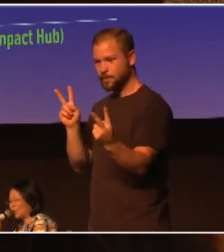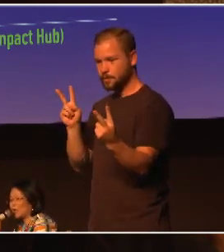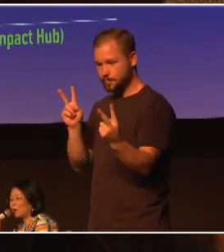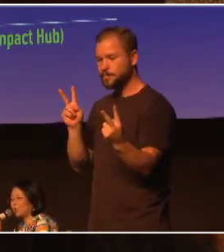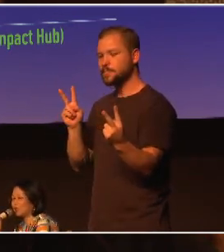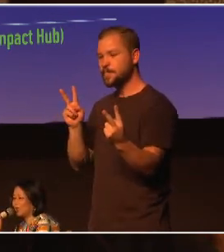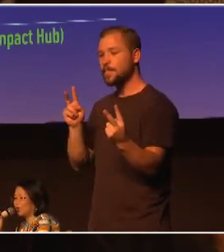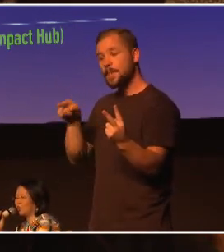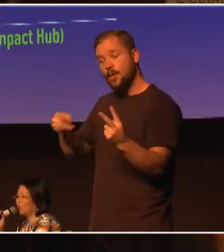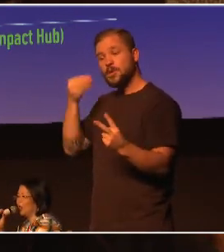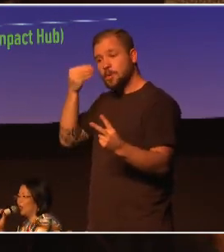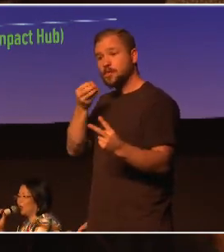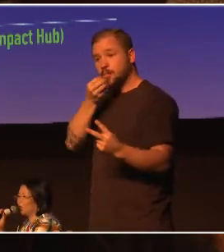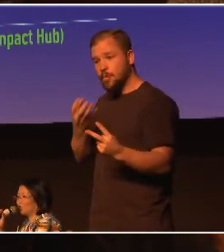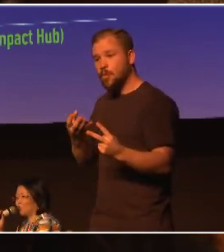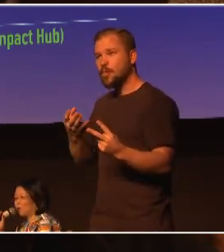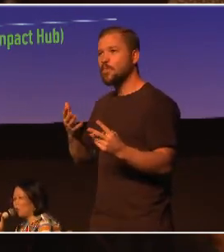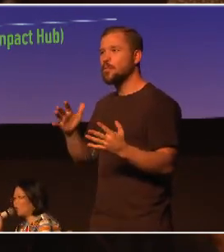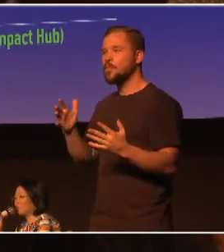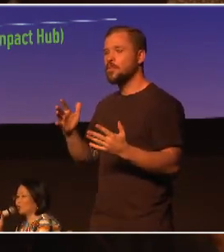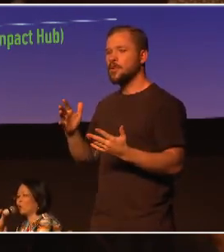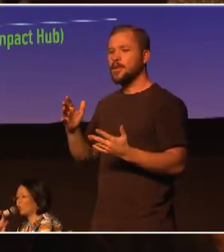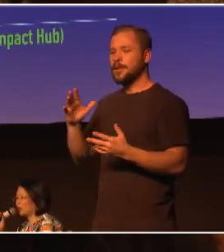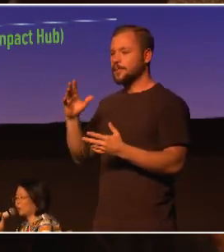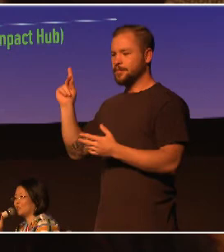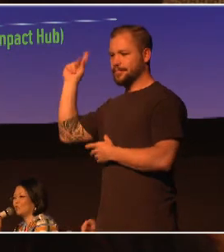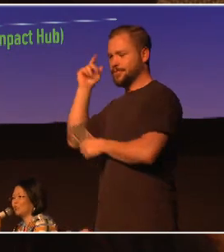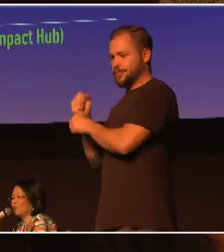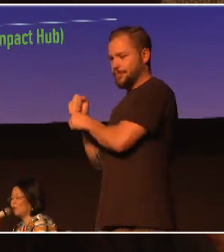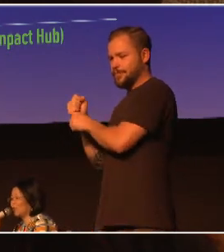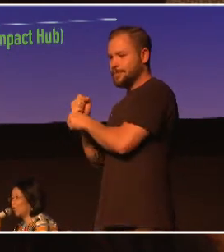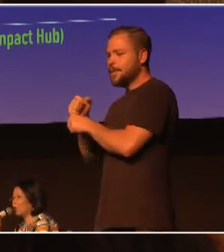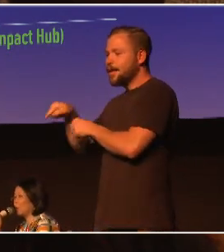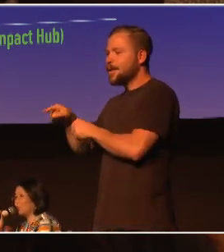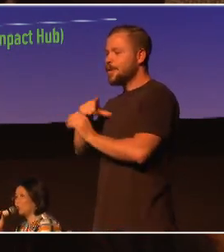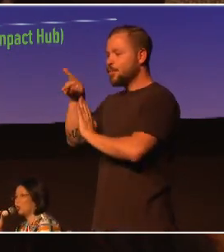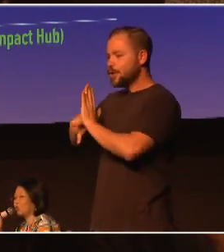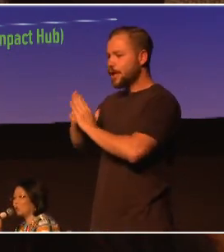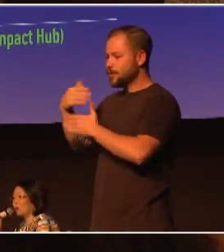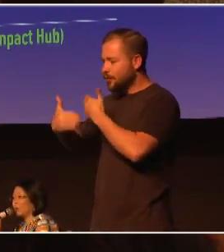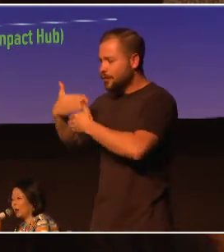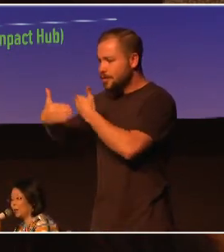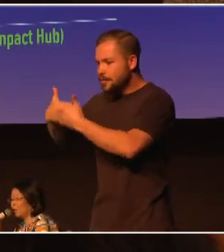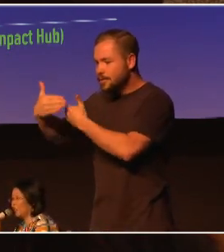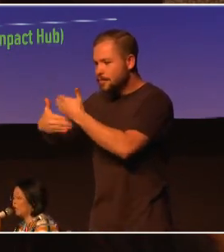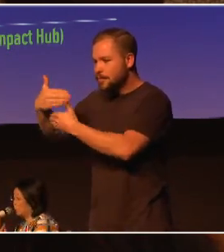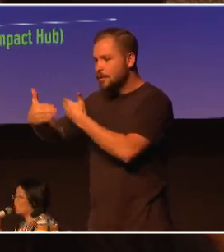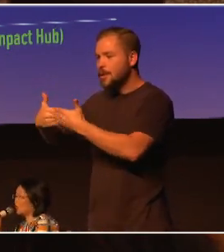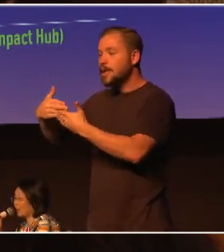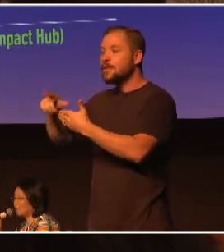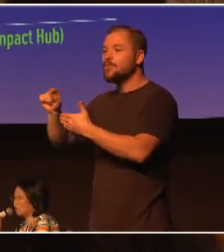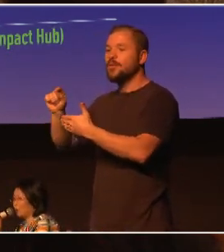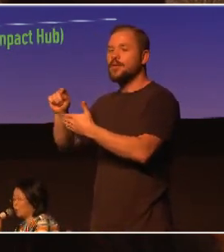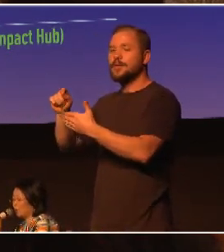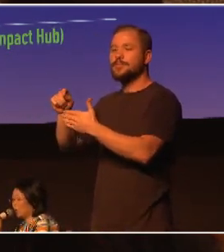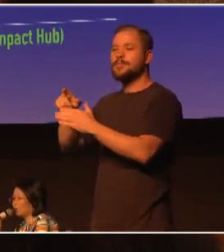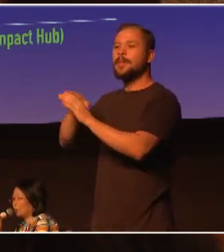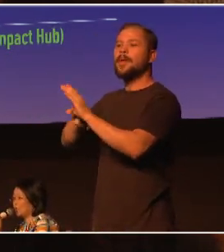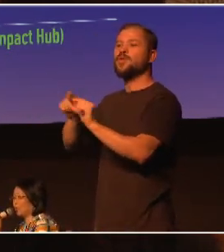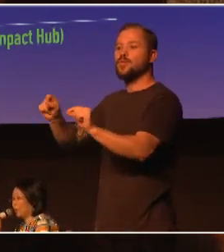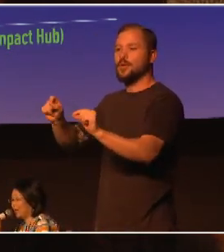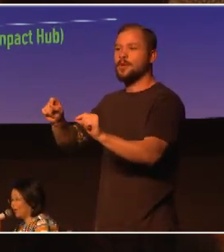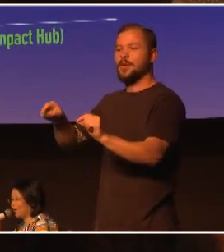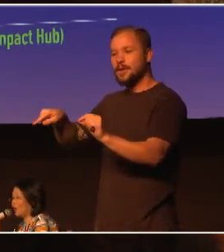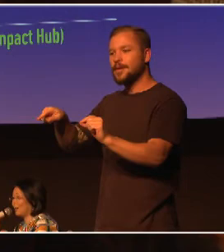transparência total, né? Desde código-fonte, de como o projeto está sendo desenvolvido, e tudo isso depende, o sucesso de um projeto